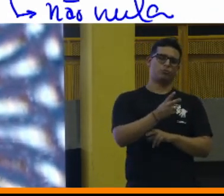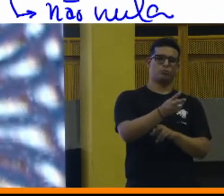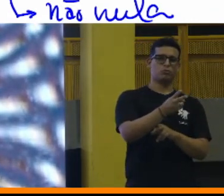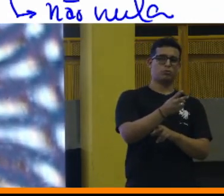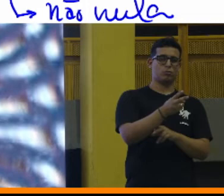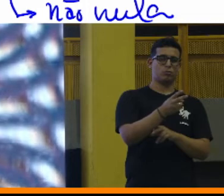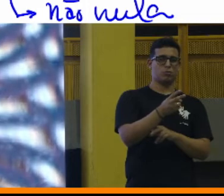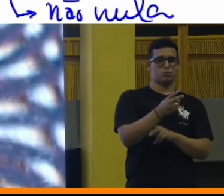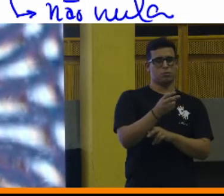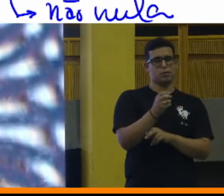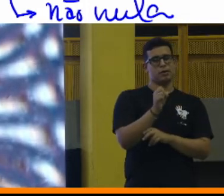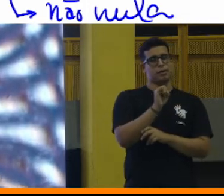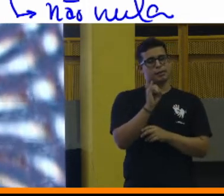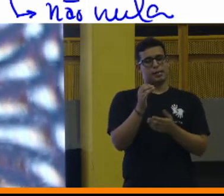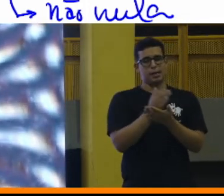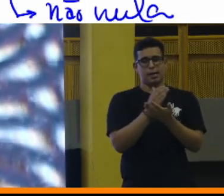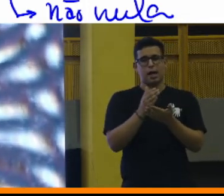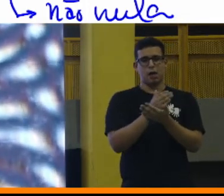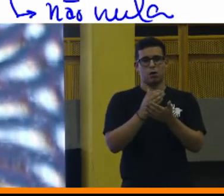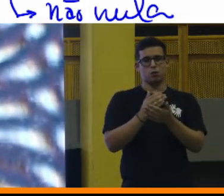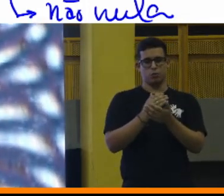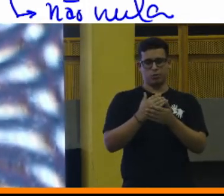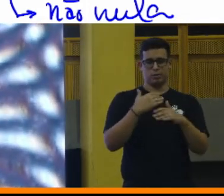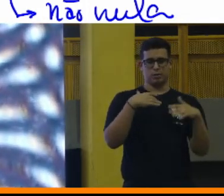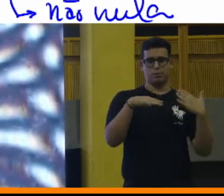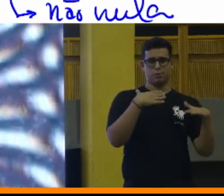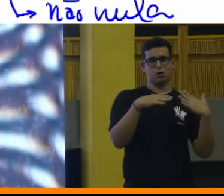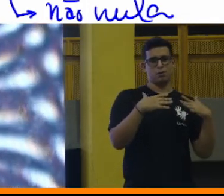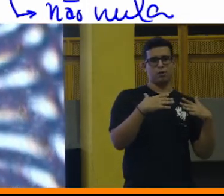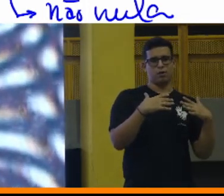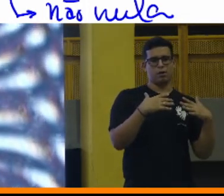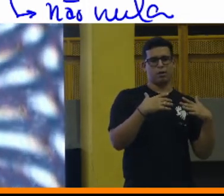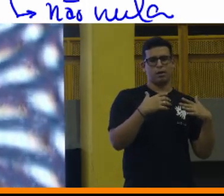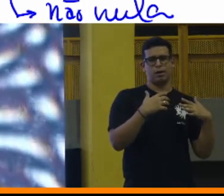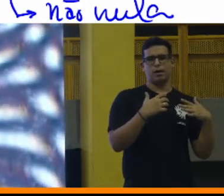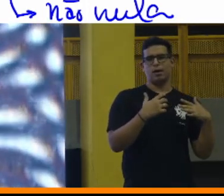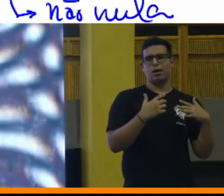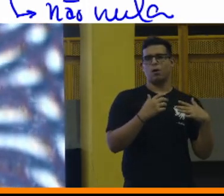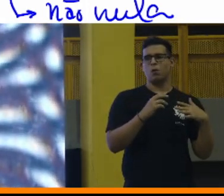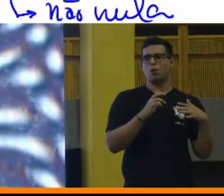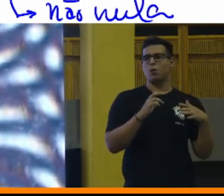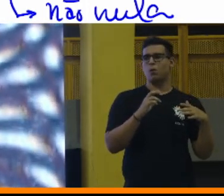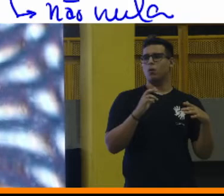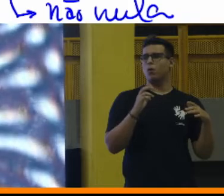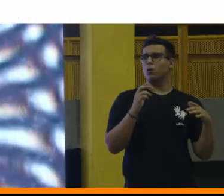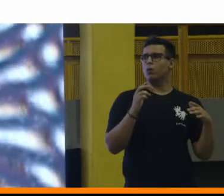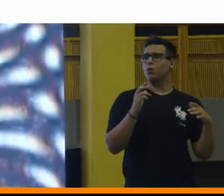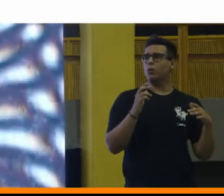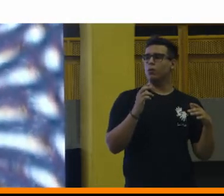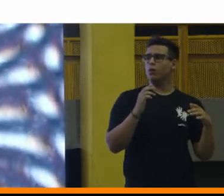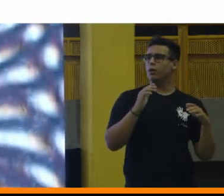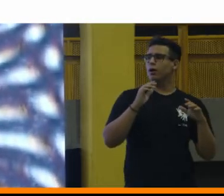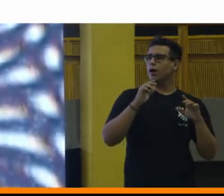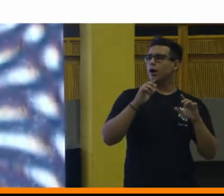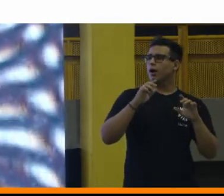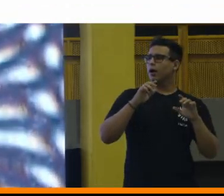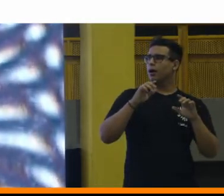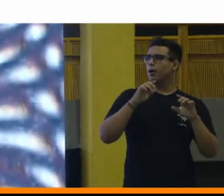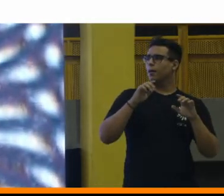quando a resultante das forças que atuam sobre ele é zero. Daí vem o desespero de um